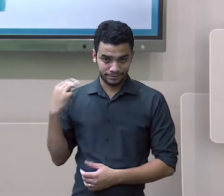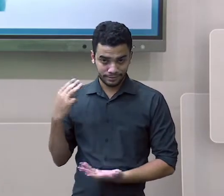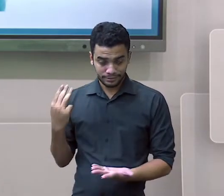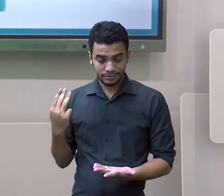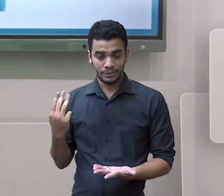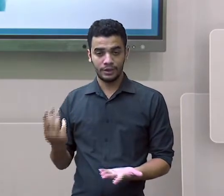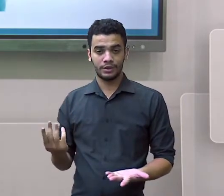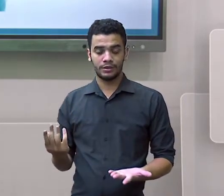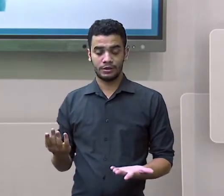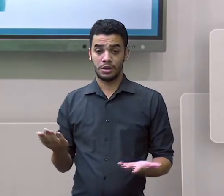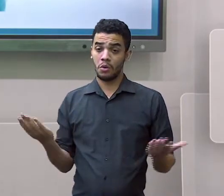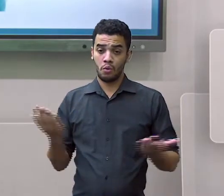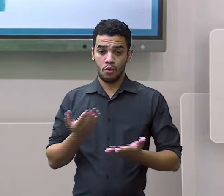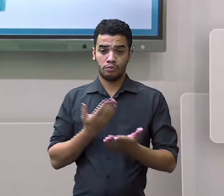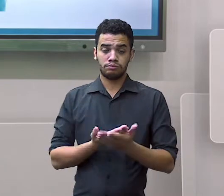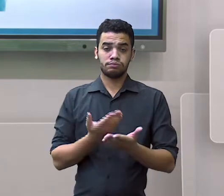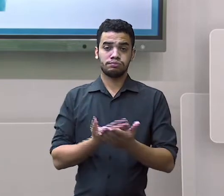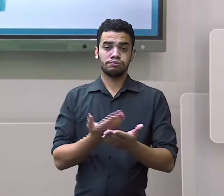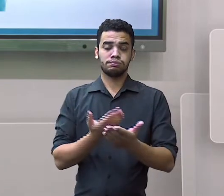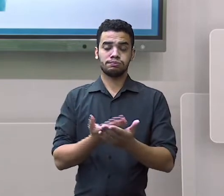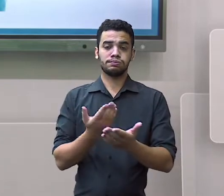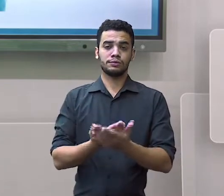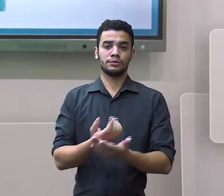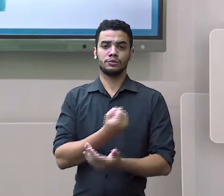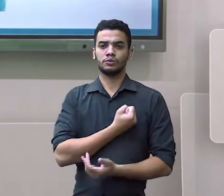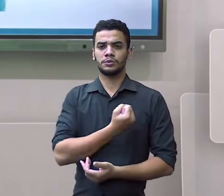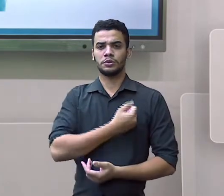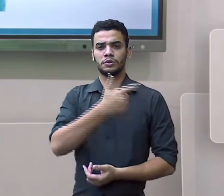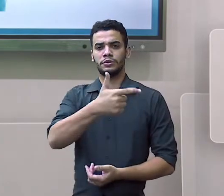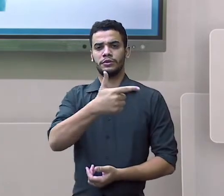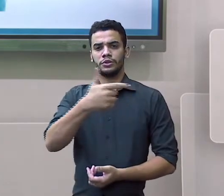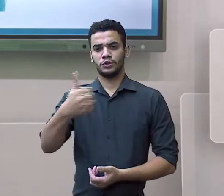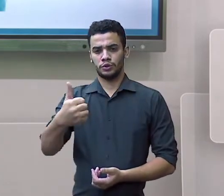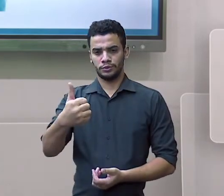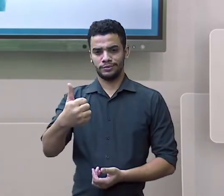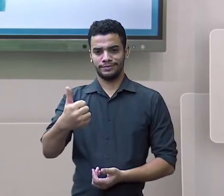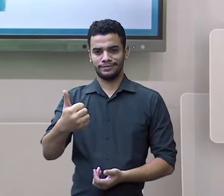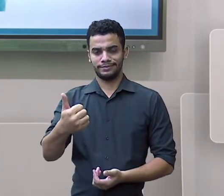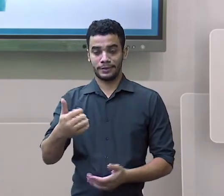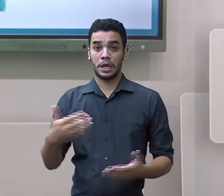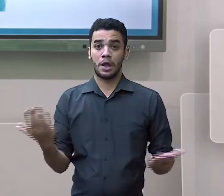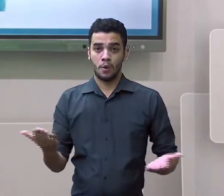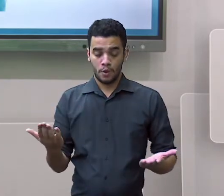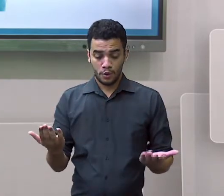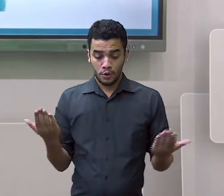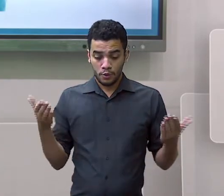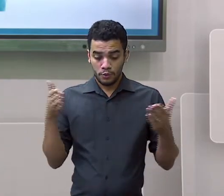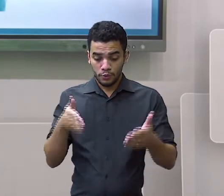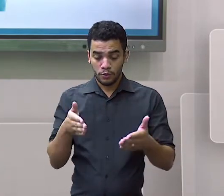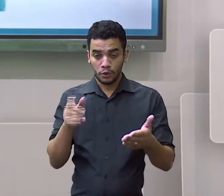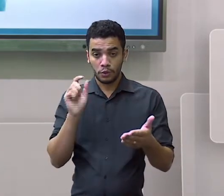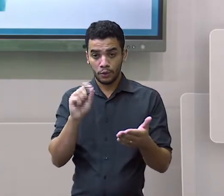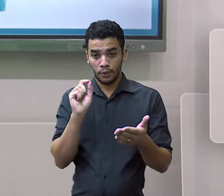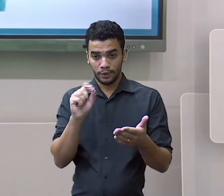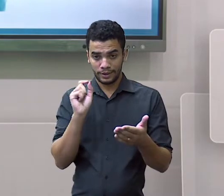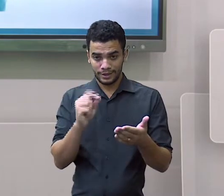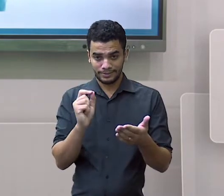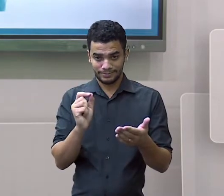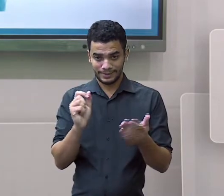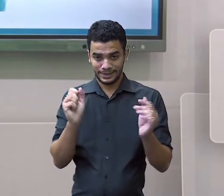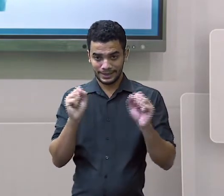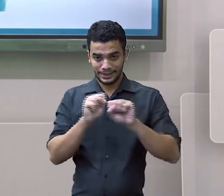sistema nervoso, ainda dentro do tema corpo humano.